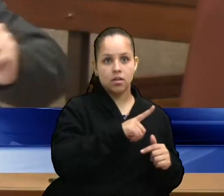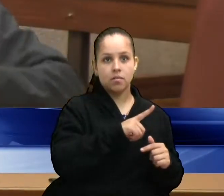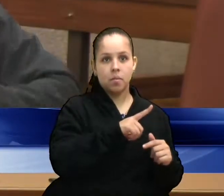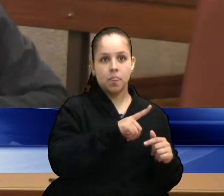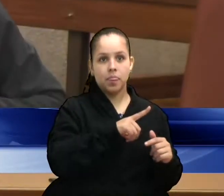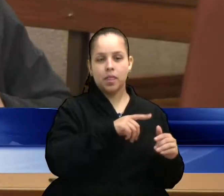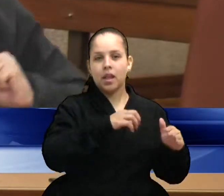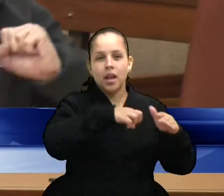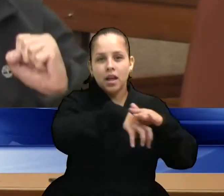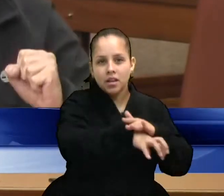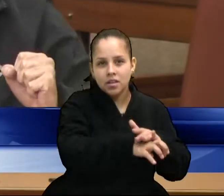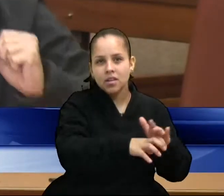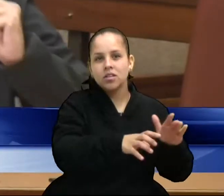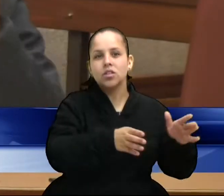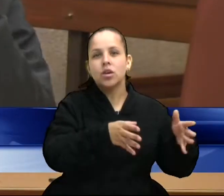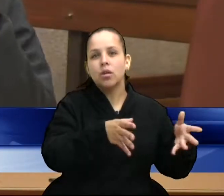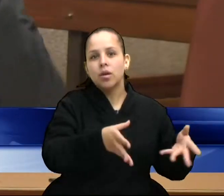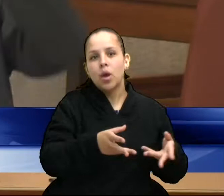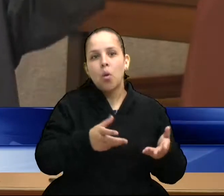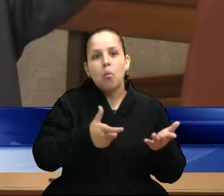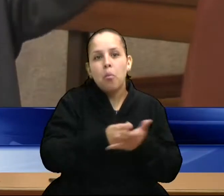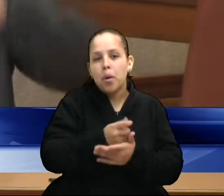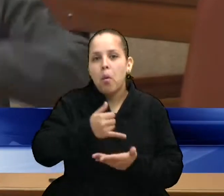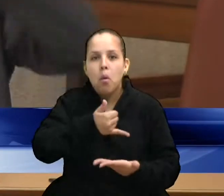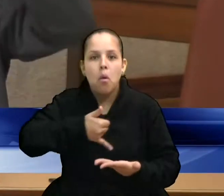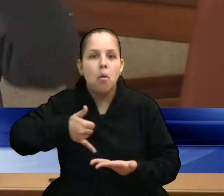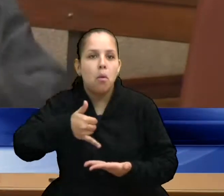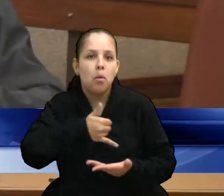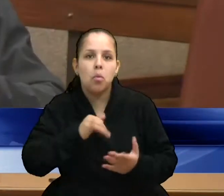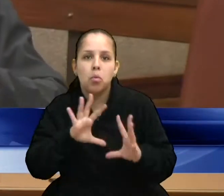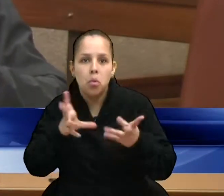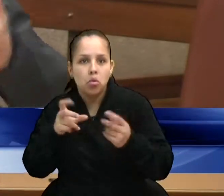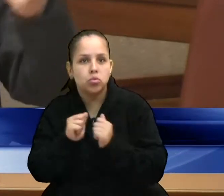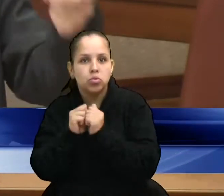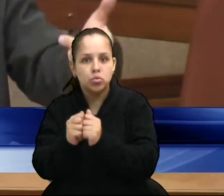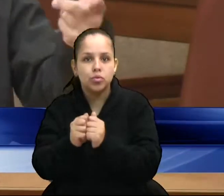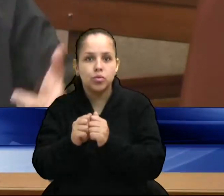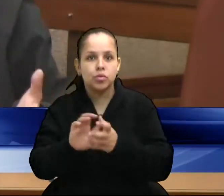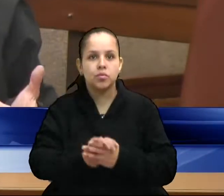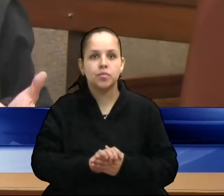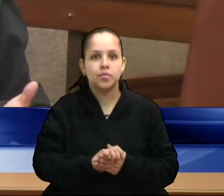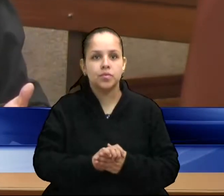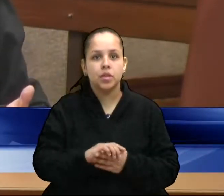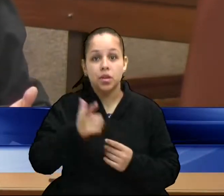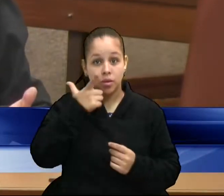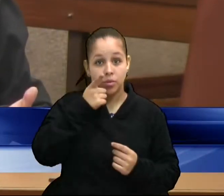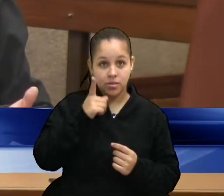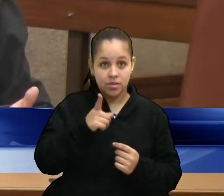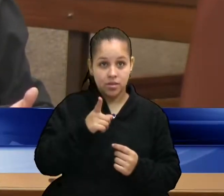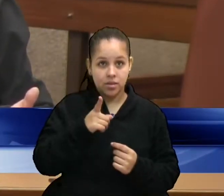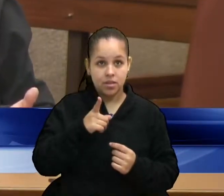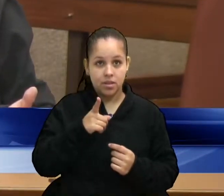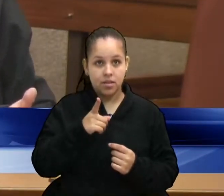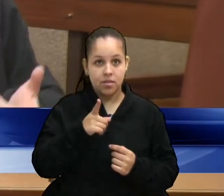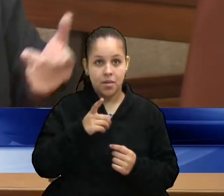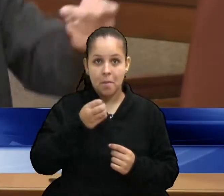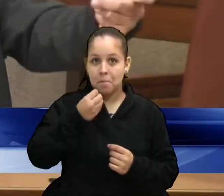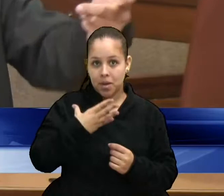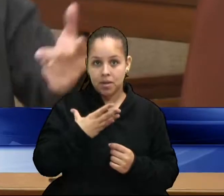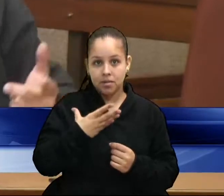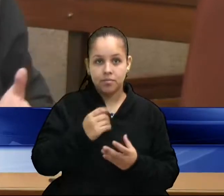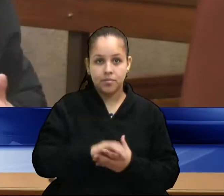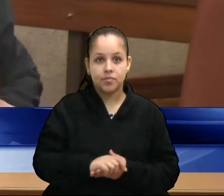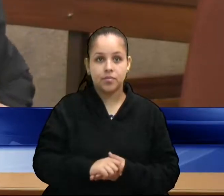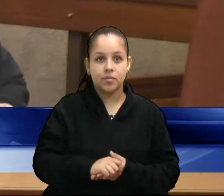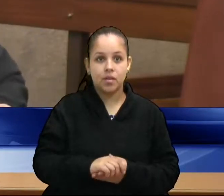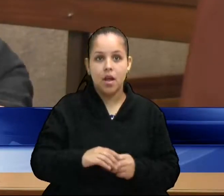todo mundo junto, né? Então, por esta razão é que eles conseguiram estar sobrevivendo. Ônibus com